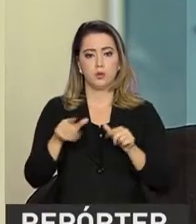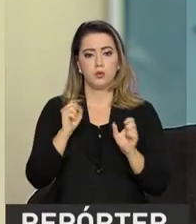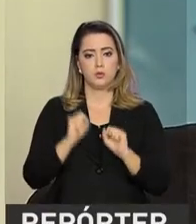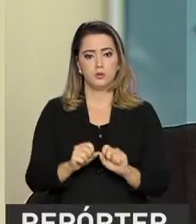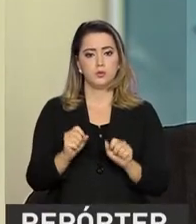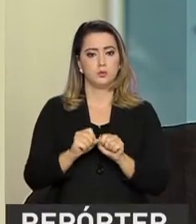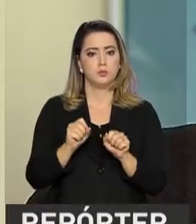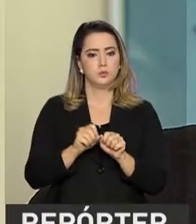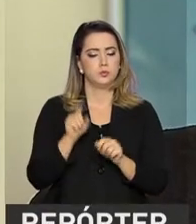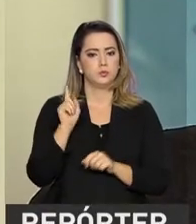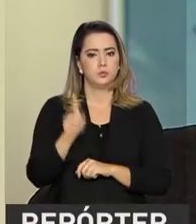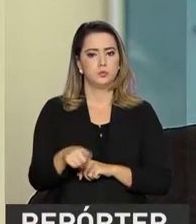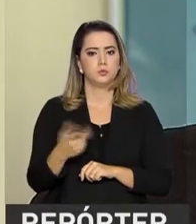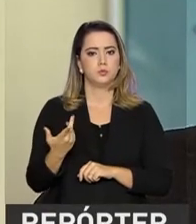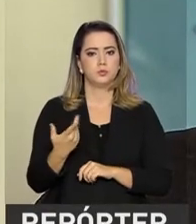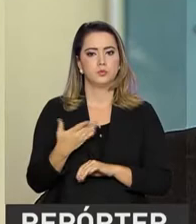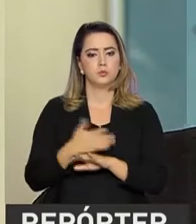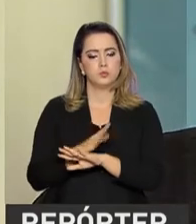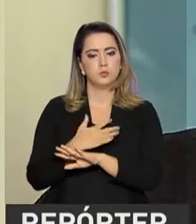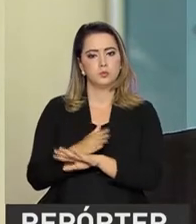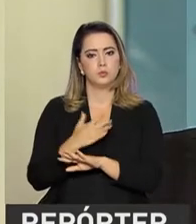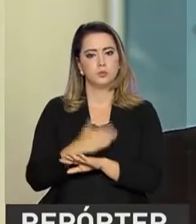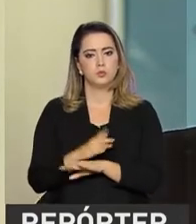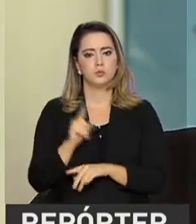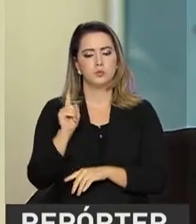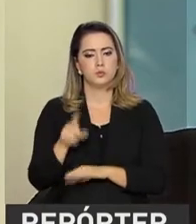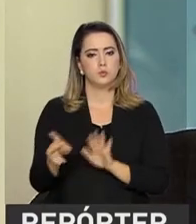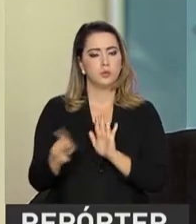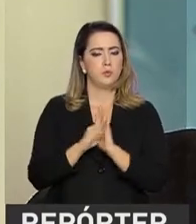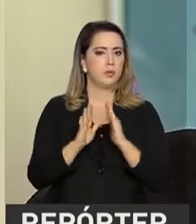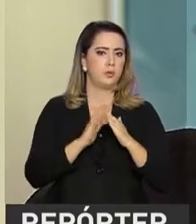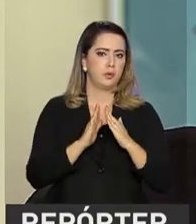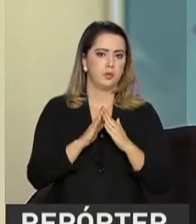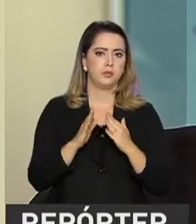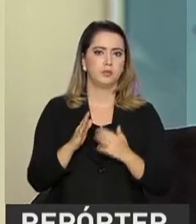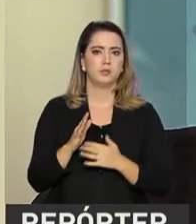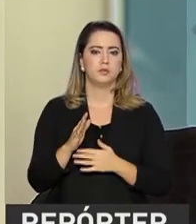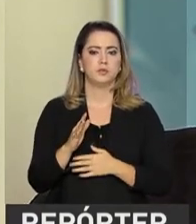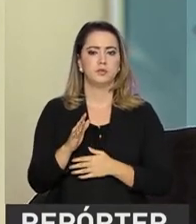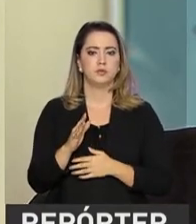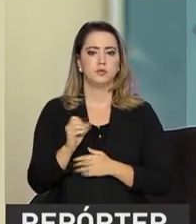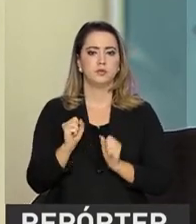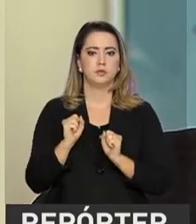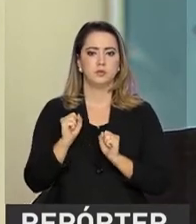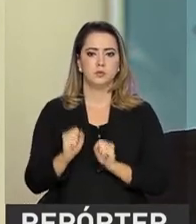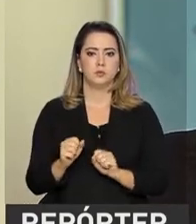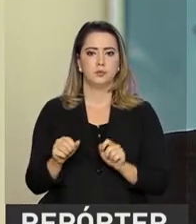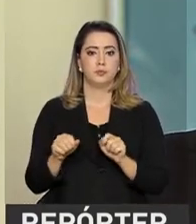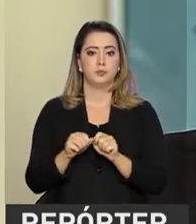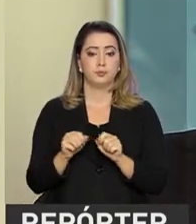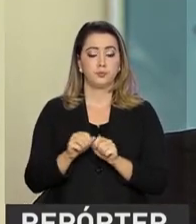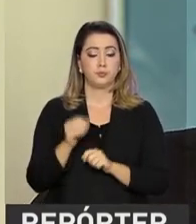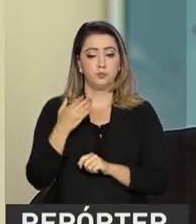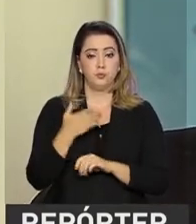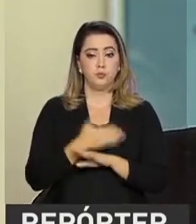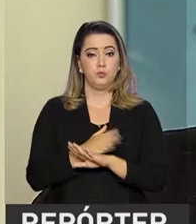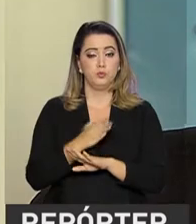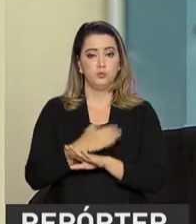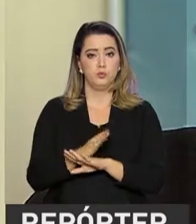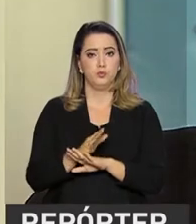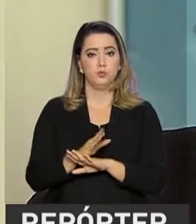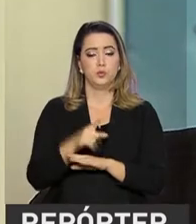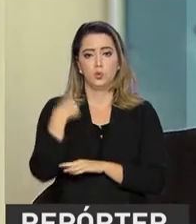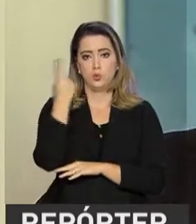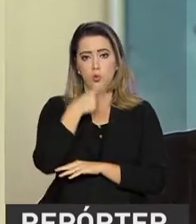fazer se essa qualificação na sua própria casa é pode fazer se essa qualificação nos